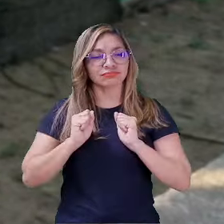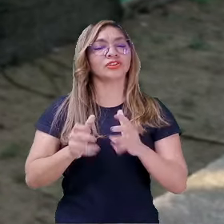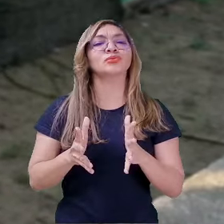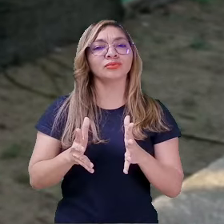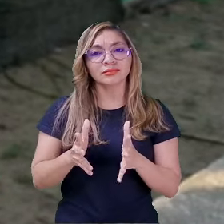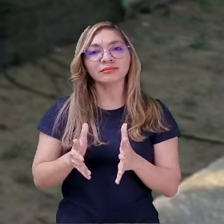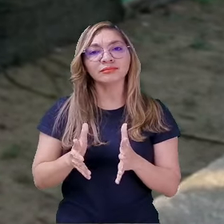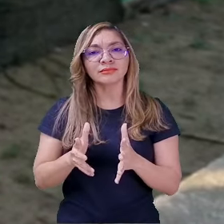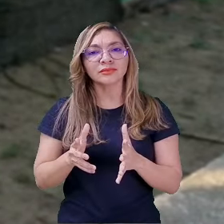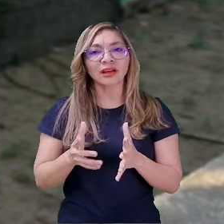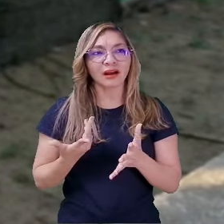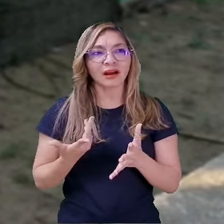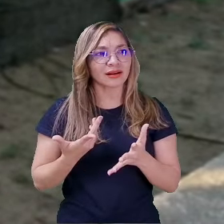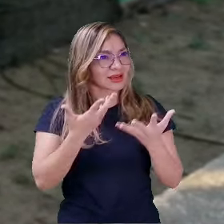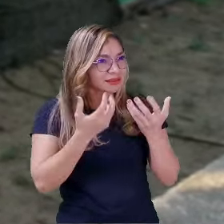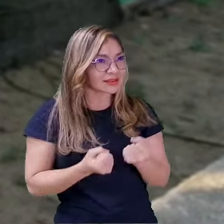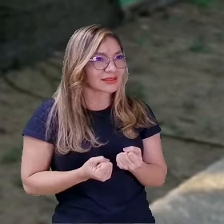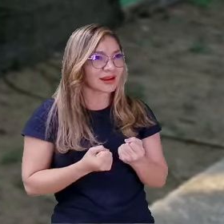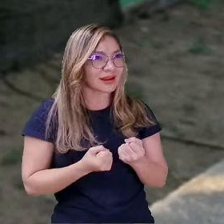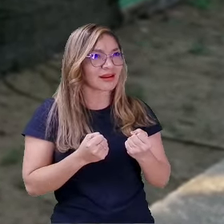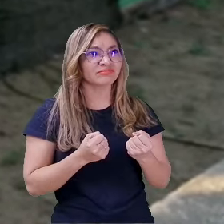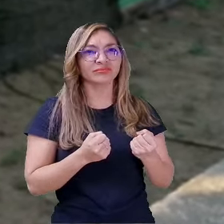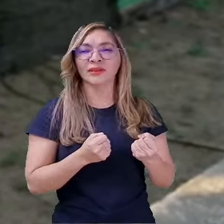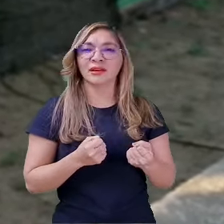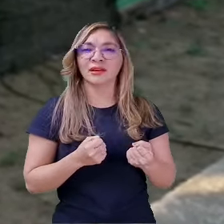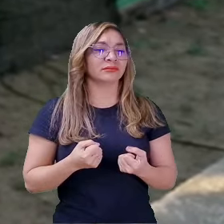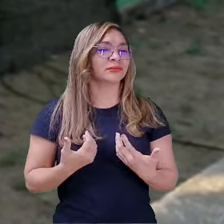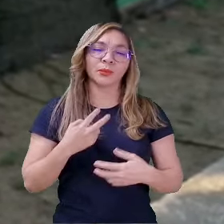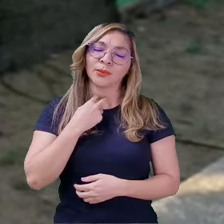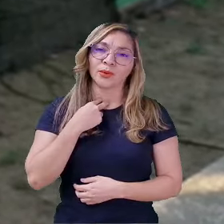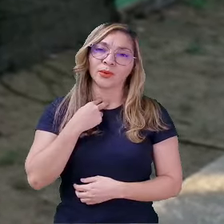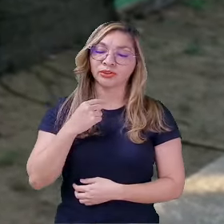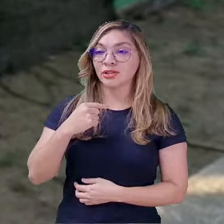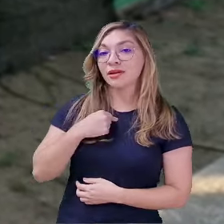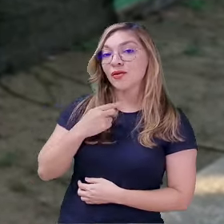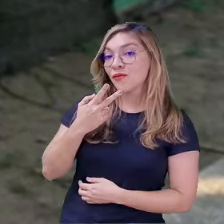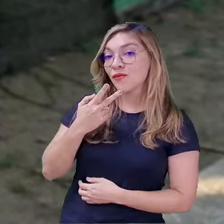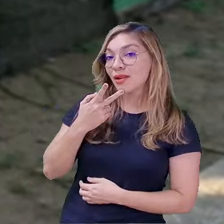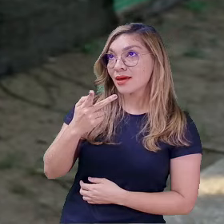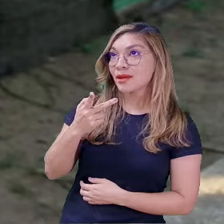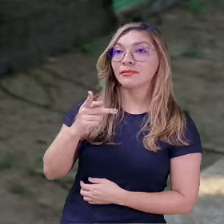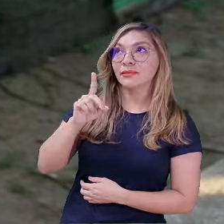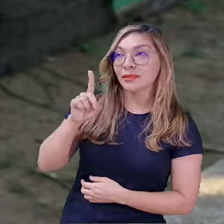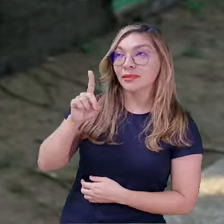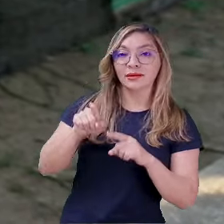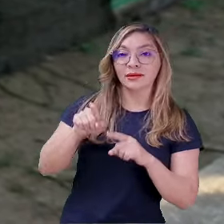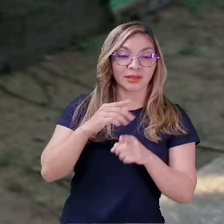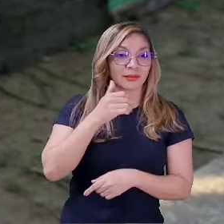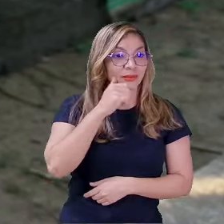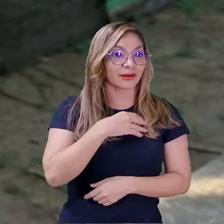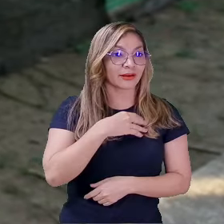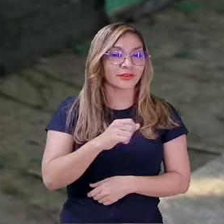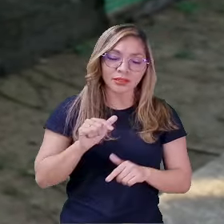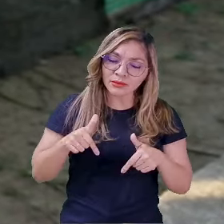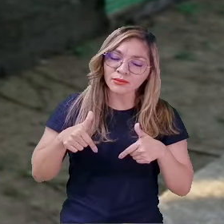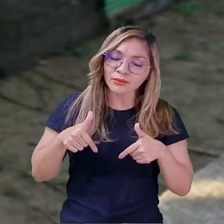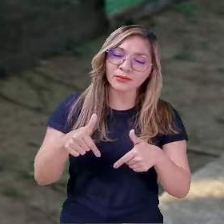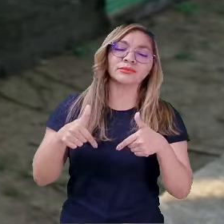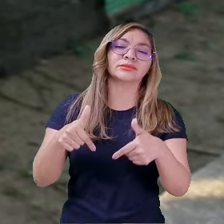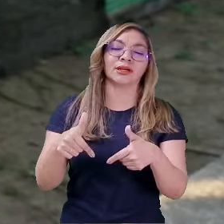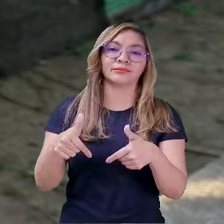isso mais acontecer. Sabe? Eu mesma jurei para mim e para minha filha que eu vou lutar. Vou lutar, eu vou